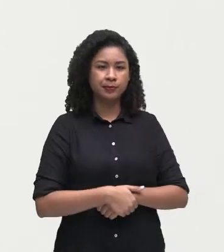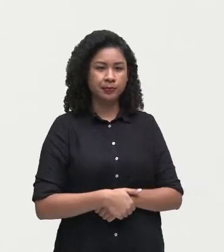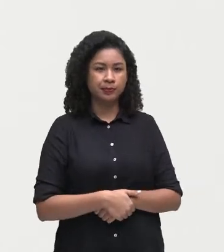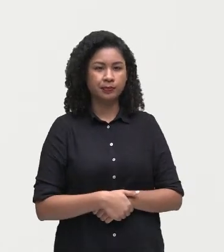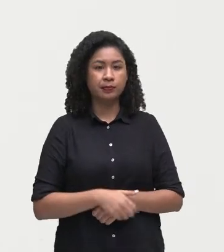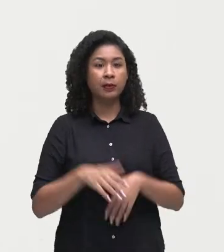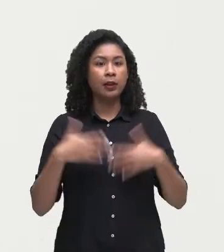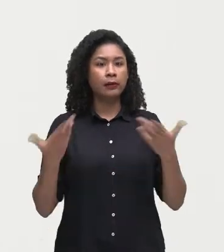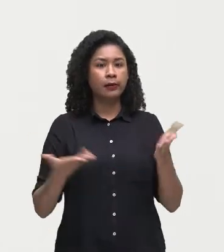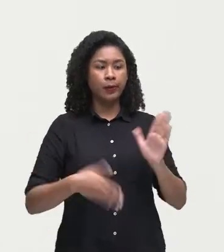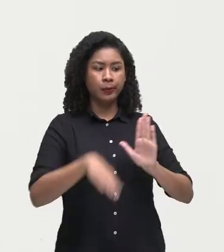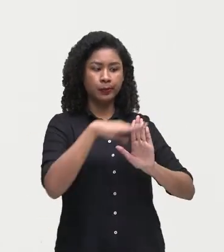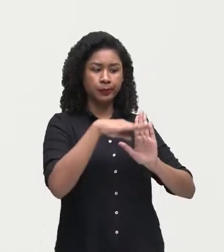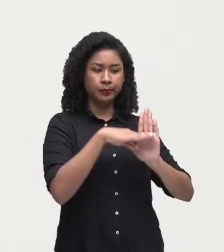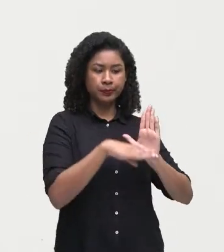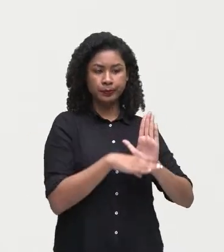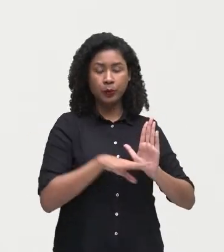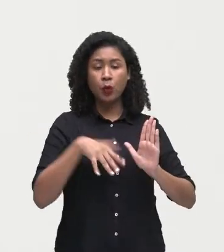correto